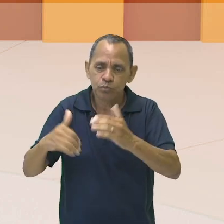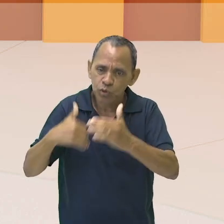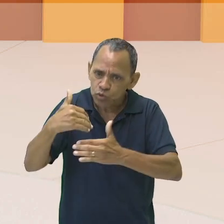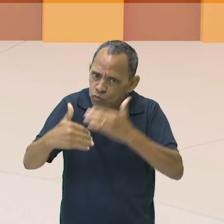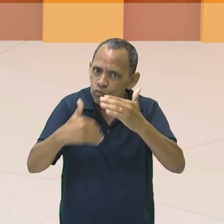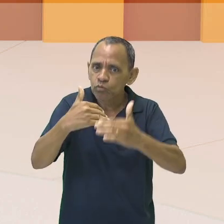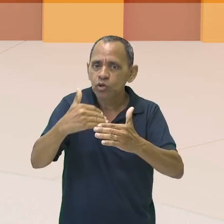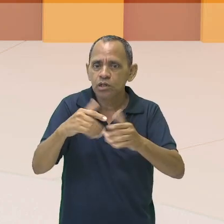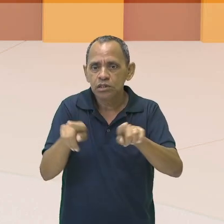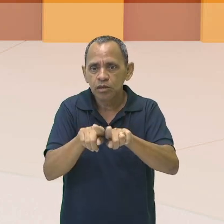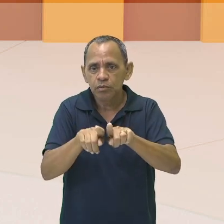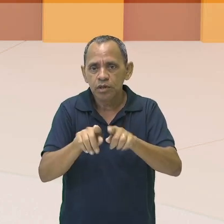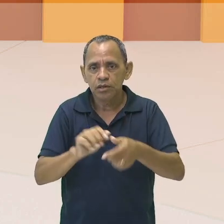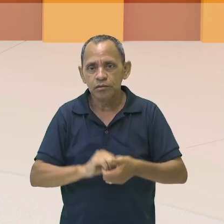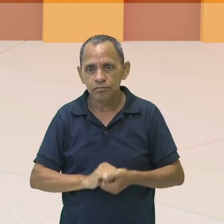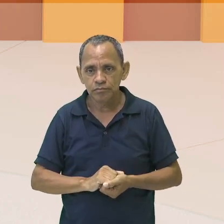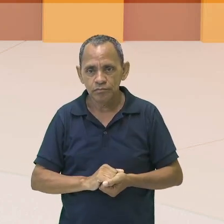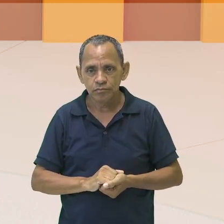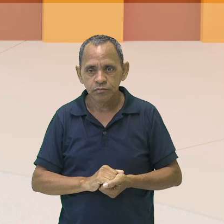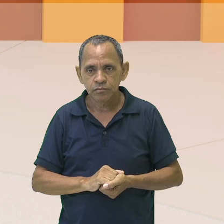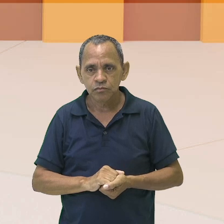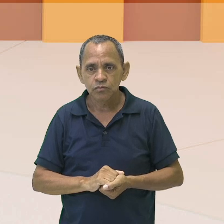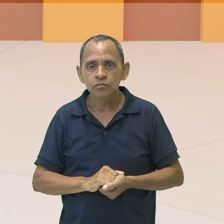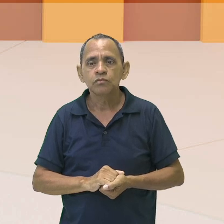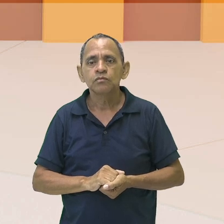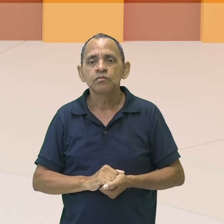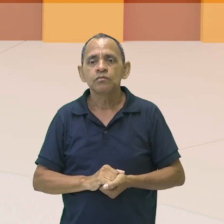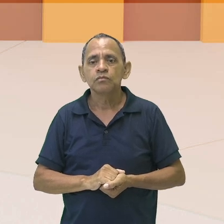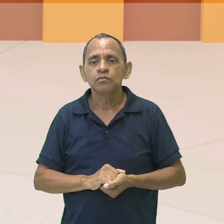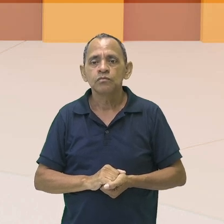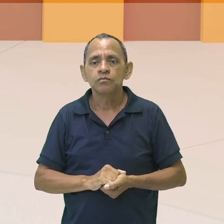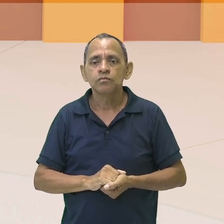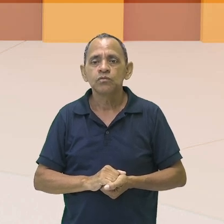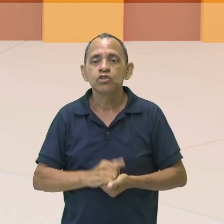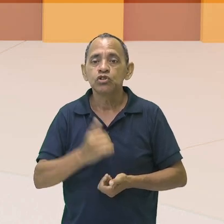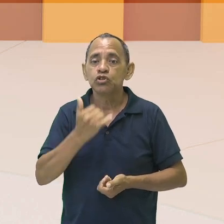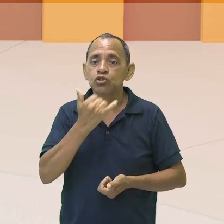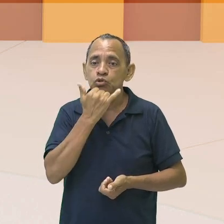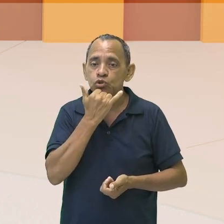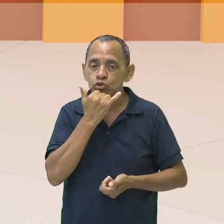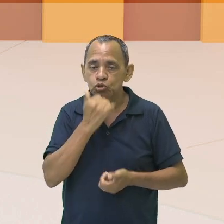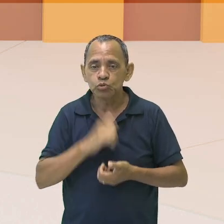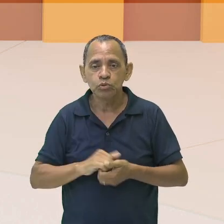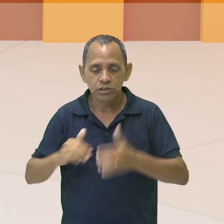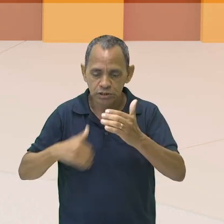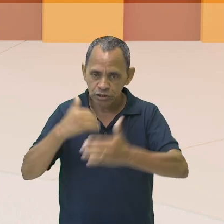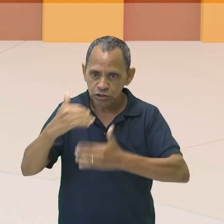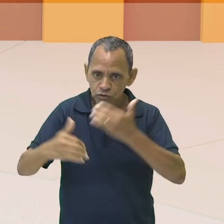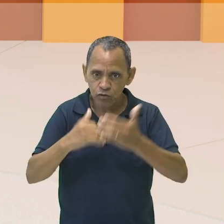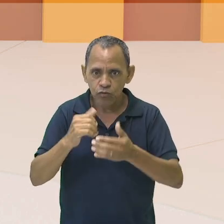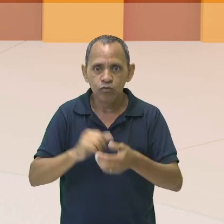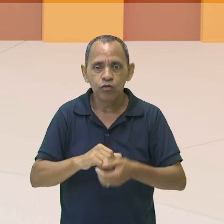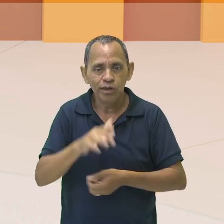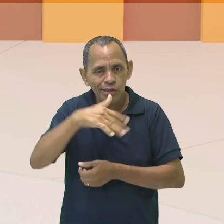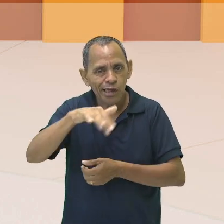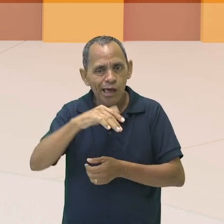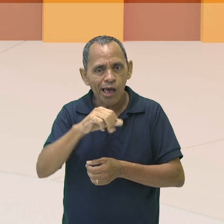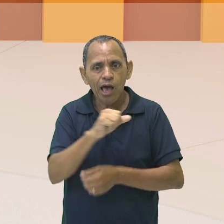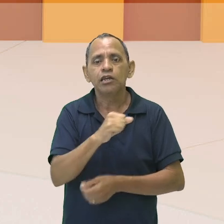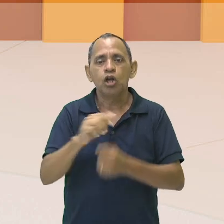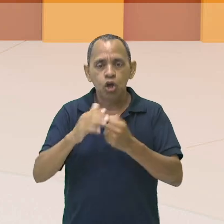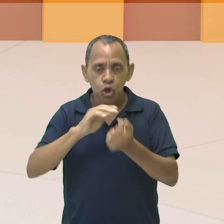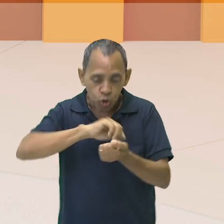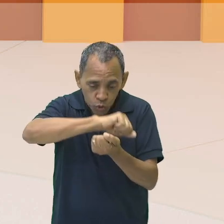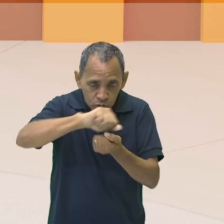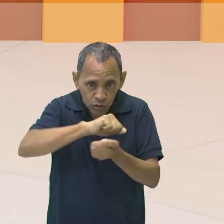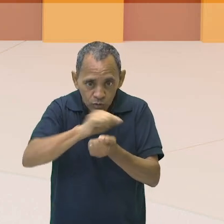desenvolvimento e para desenvolver em seus territórios, a promoção do desenvolvimento sustentável.